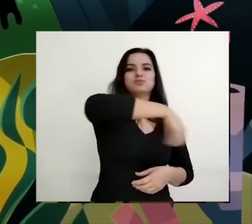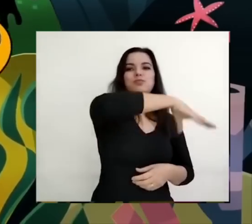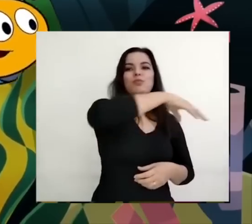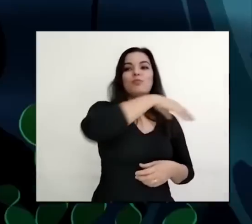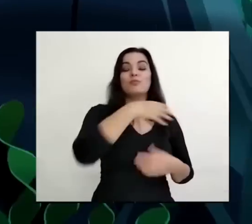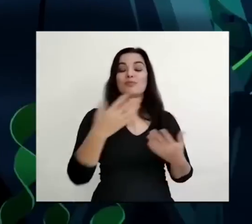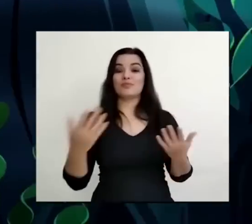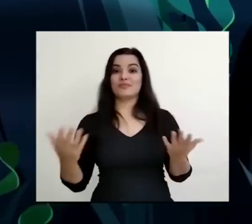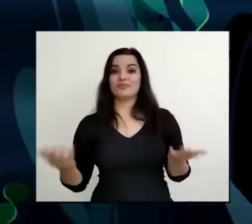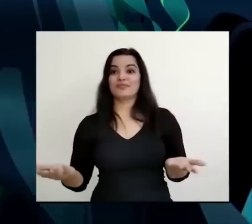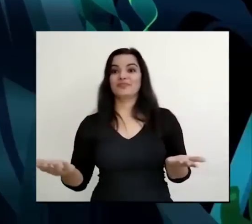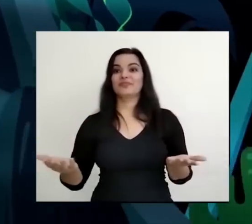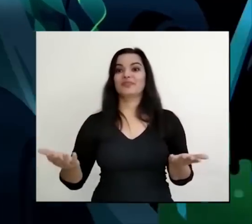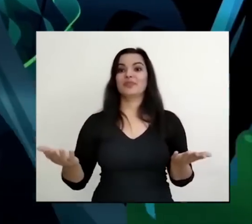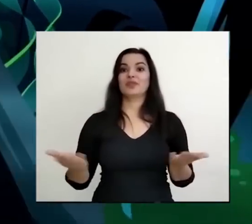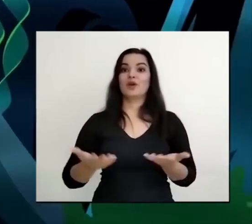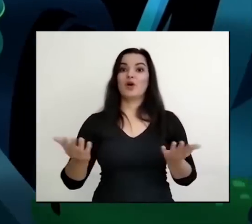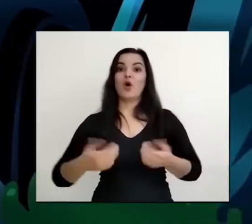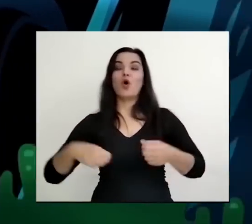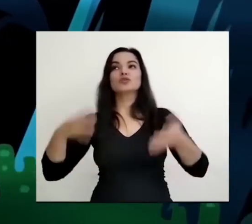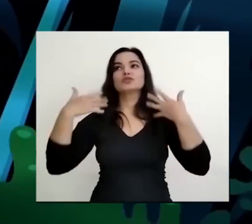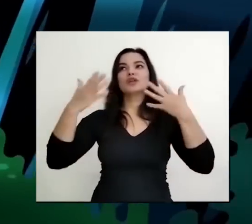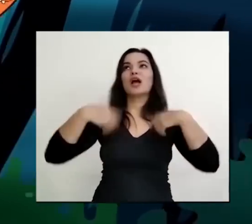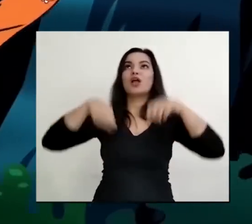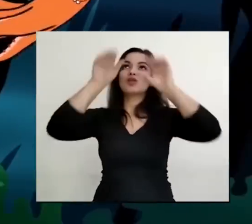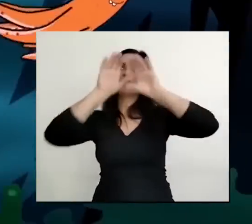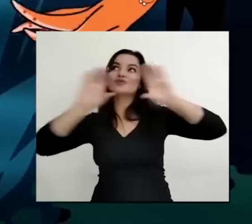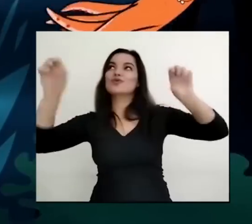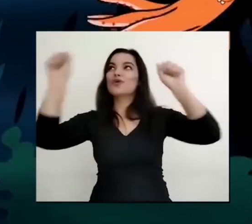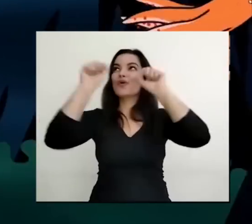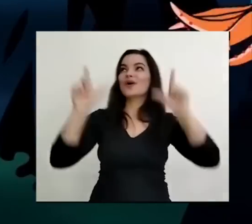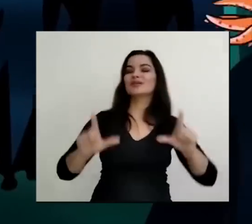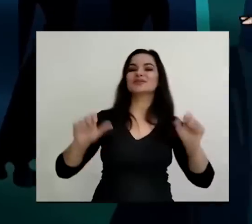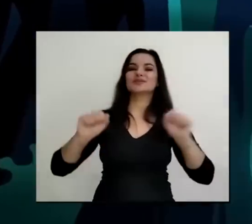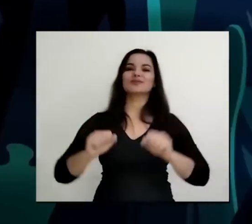Hoje só calor, céu azul e muita onda no mar.